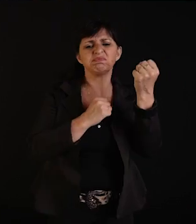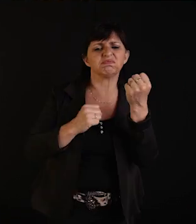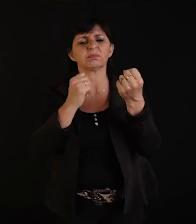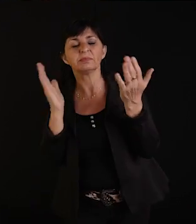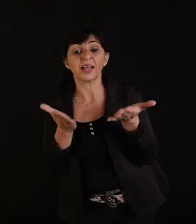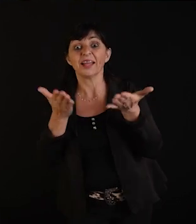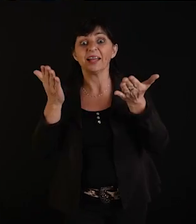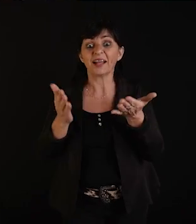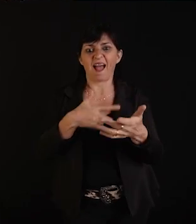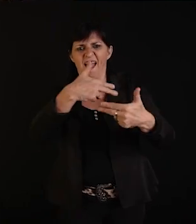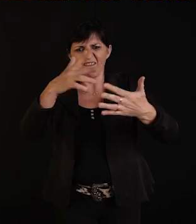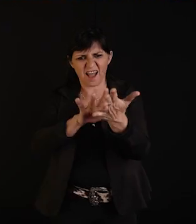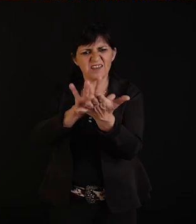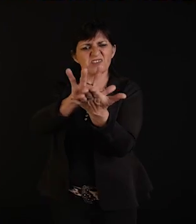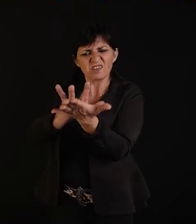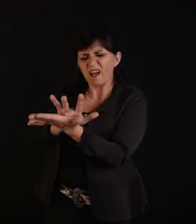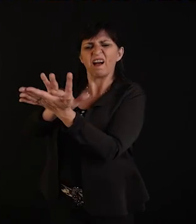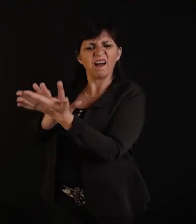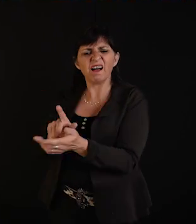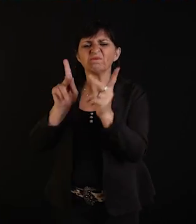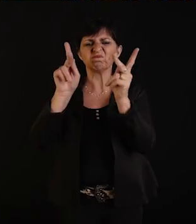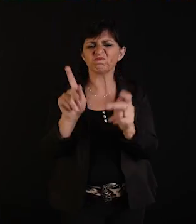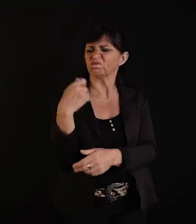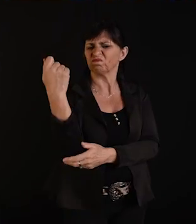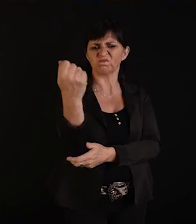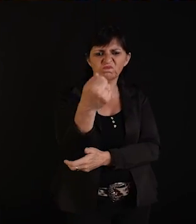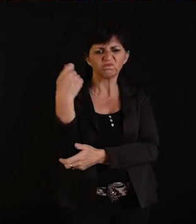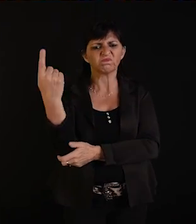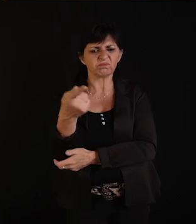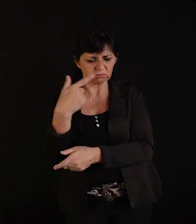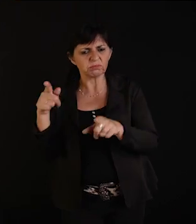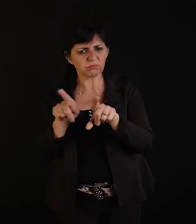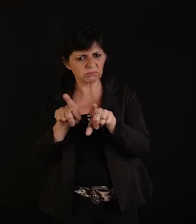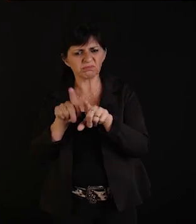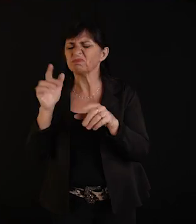Charre de falsos campeiros que montam potro com freio.